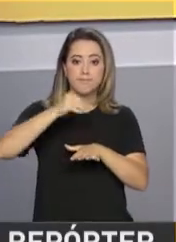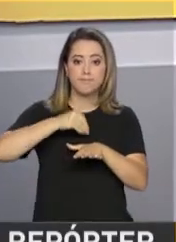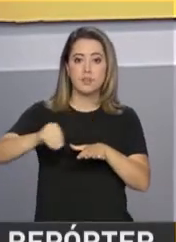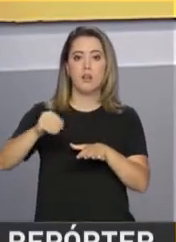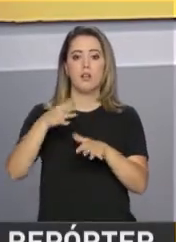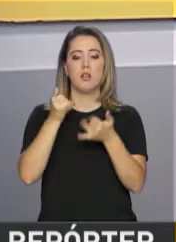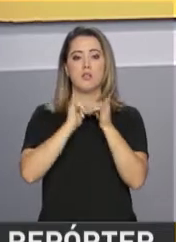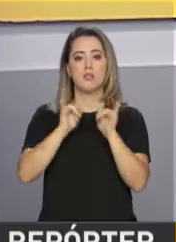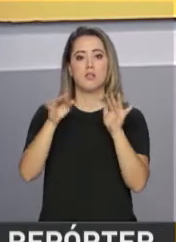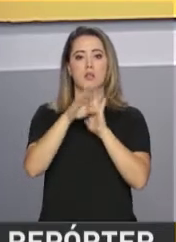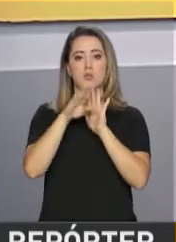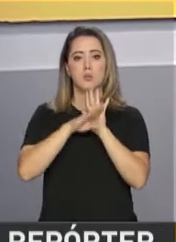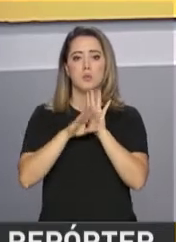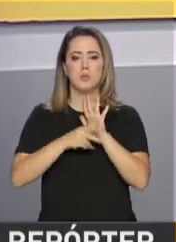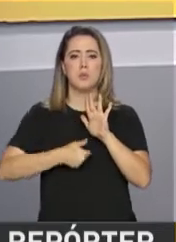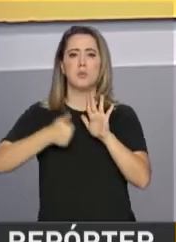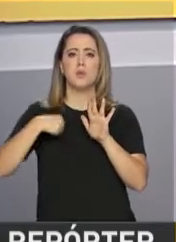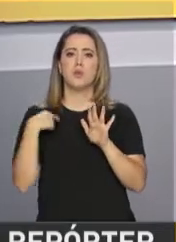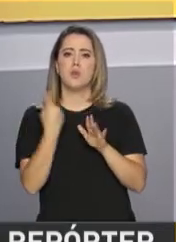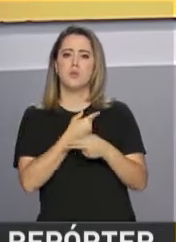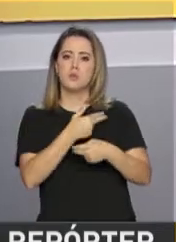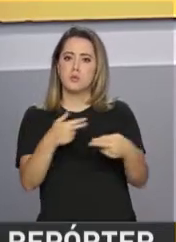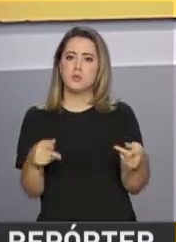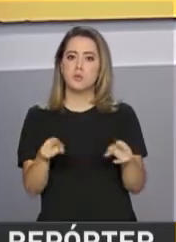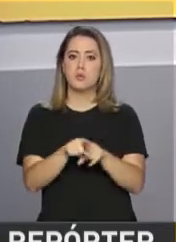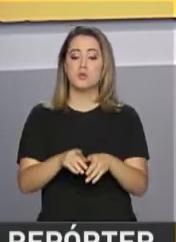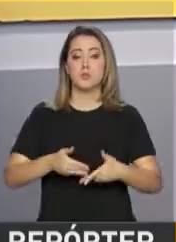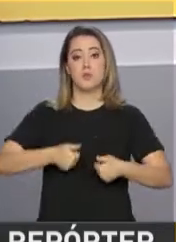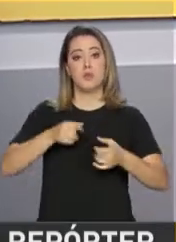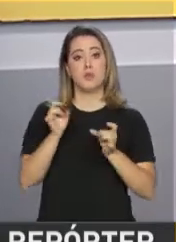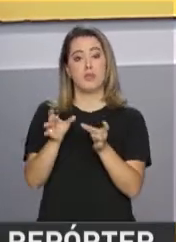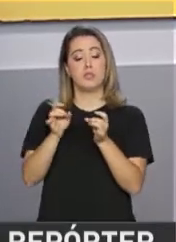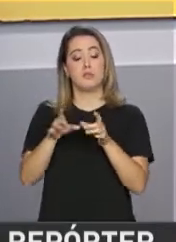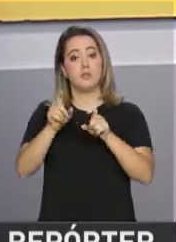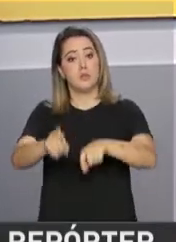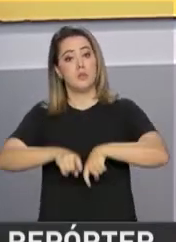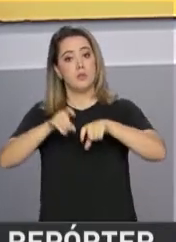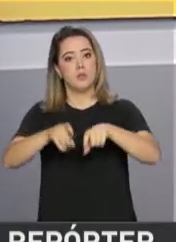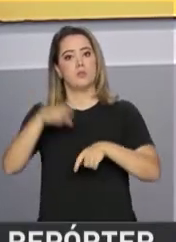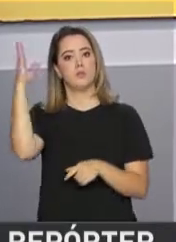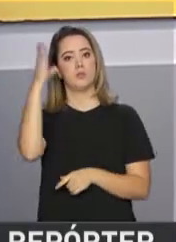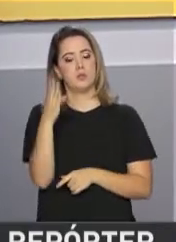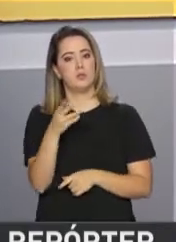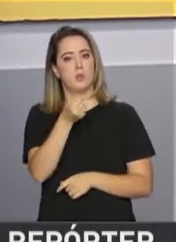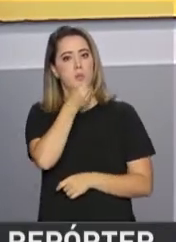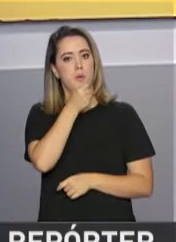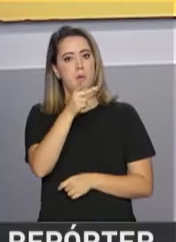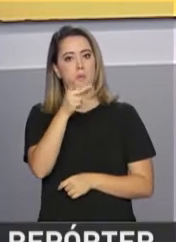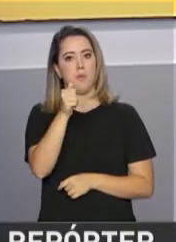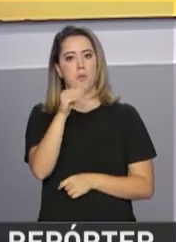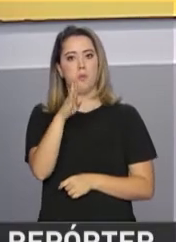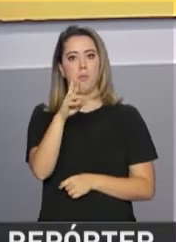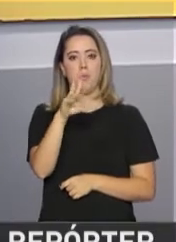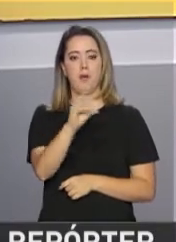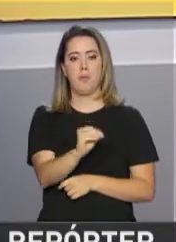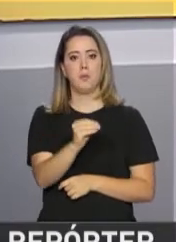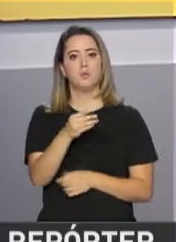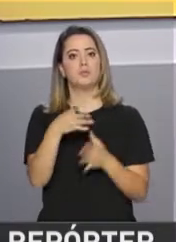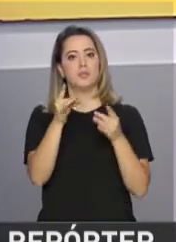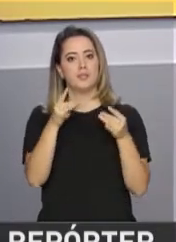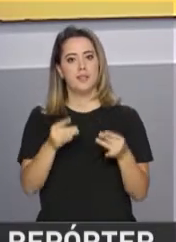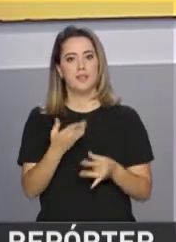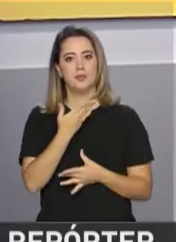melhorar a qualidade dos nossos produtos e aumentar as exportações do agronegócio brasileiro o repórter pablo um dia intenso